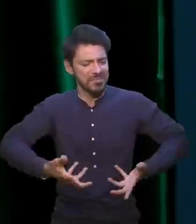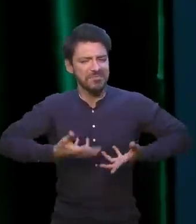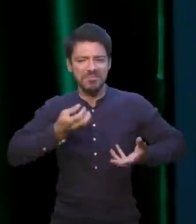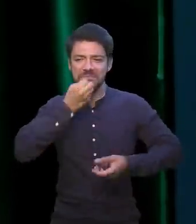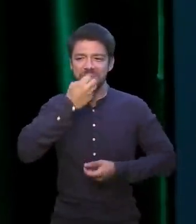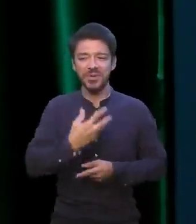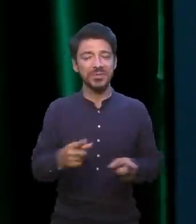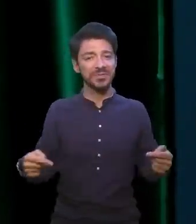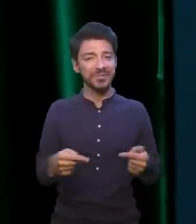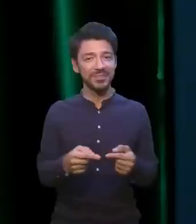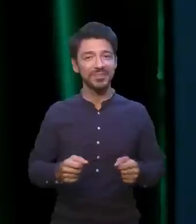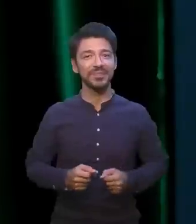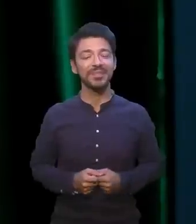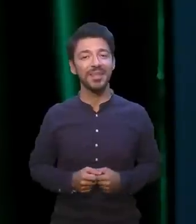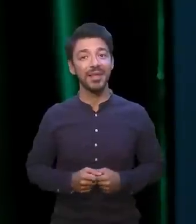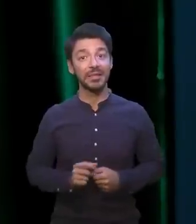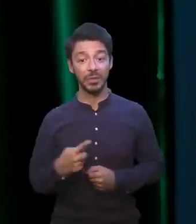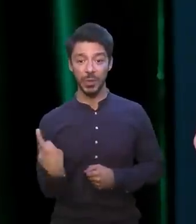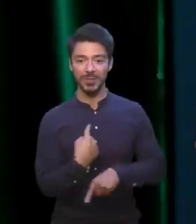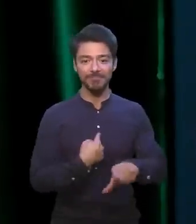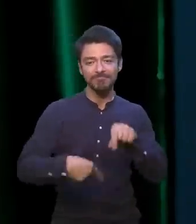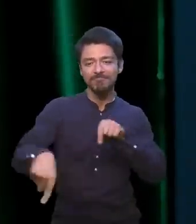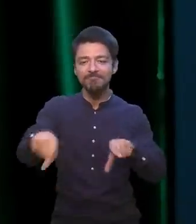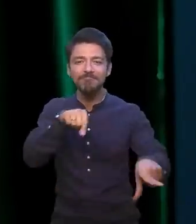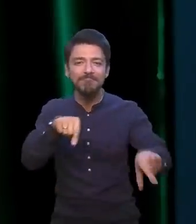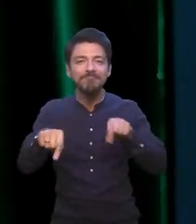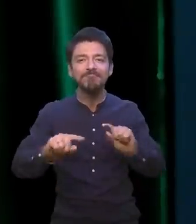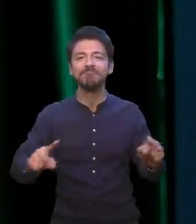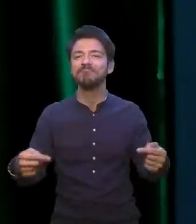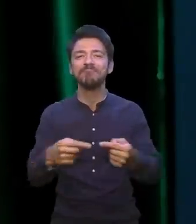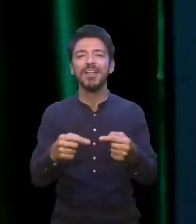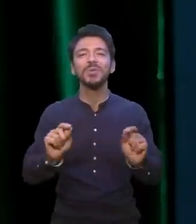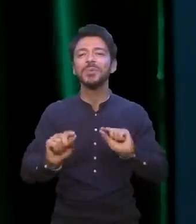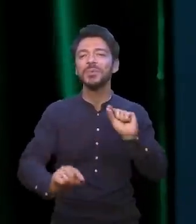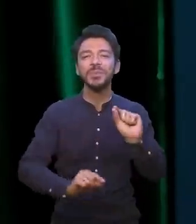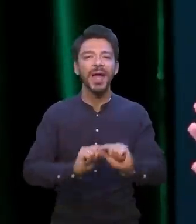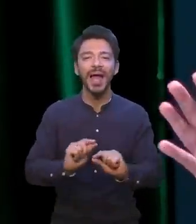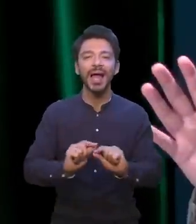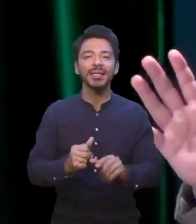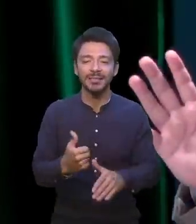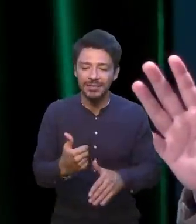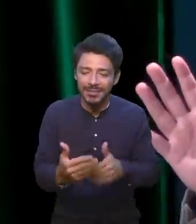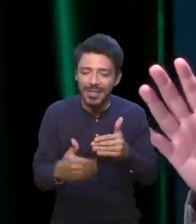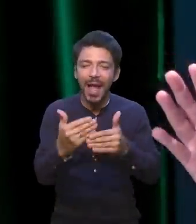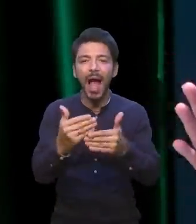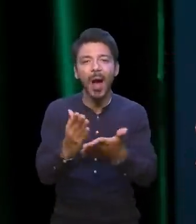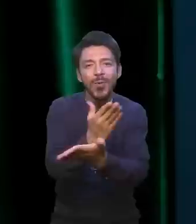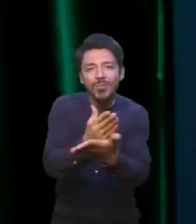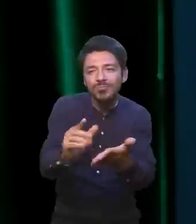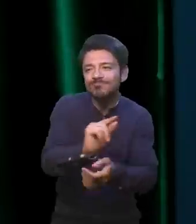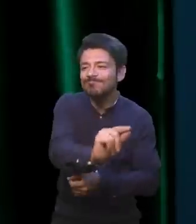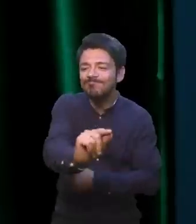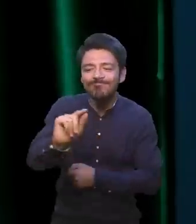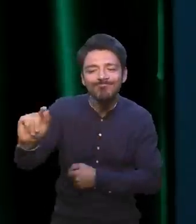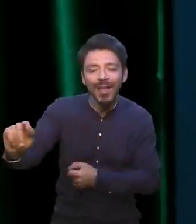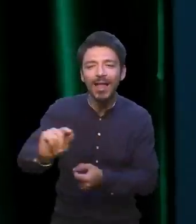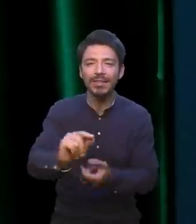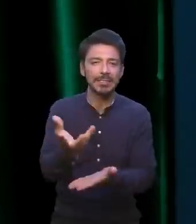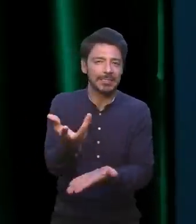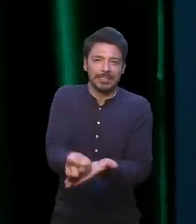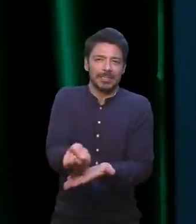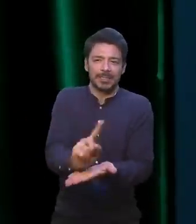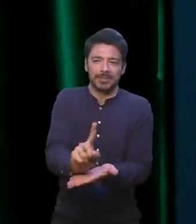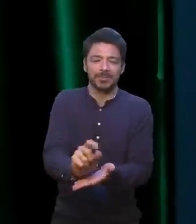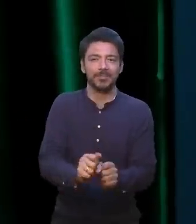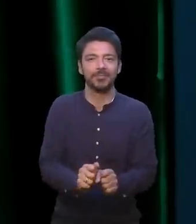Então, quando a gente vai fazendo essas escolhas e vai gerando um pouco essas incompreensões, e aqui falando um pouco do